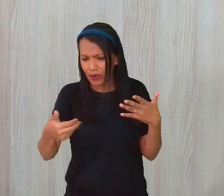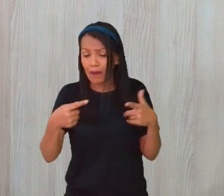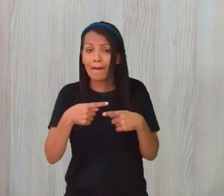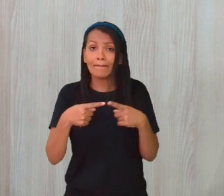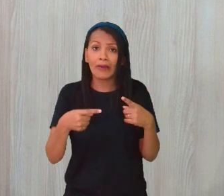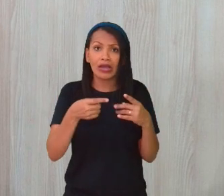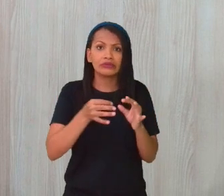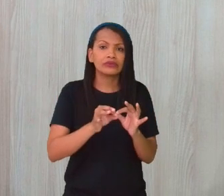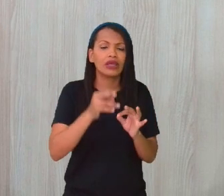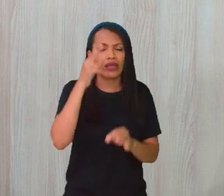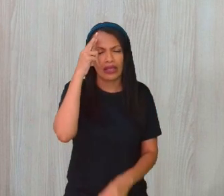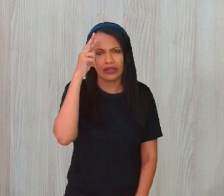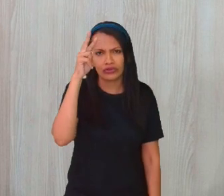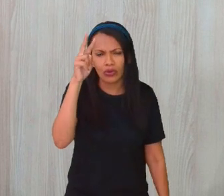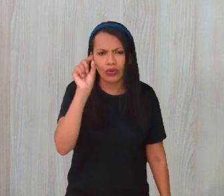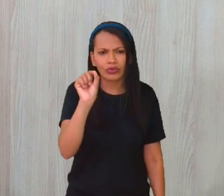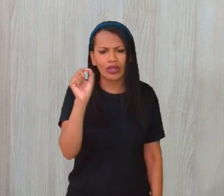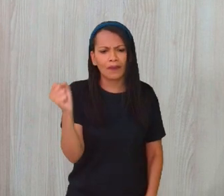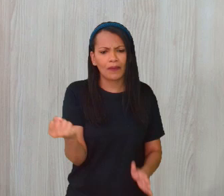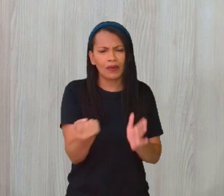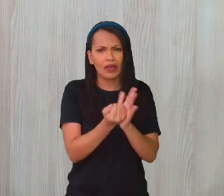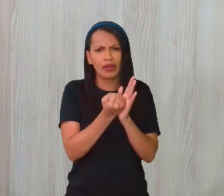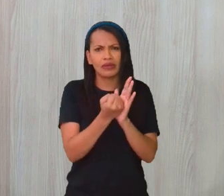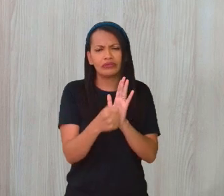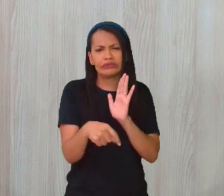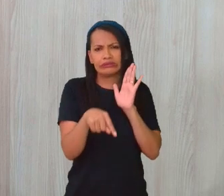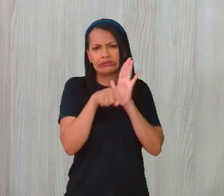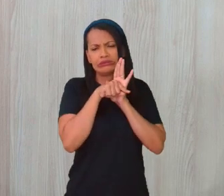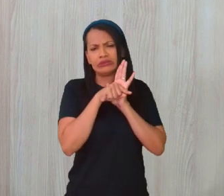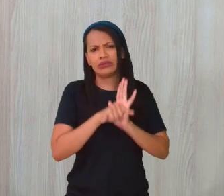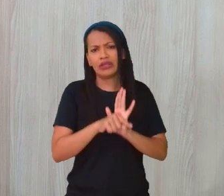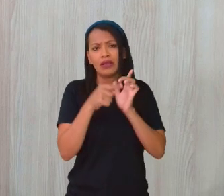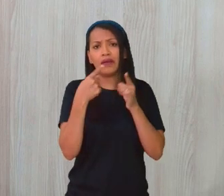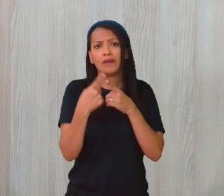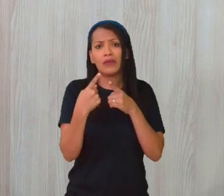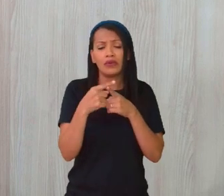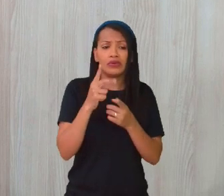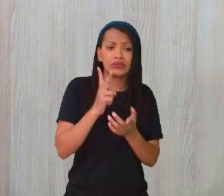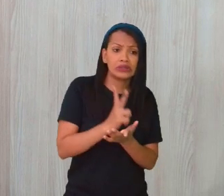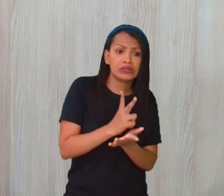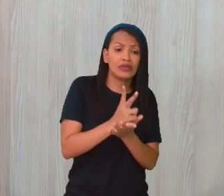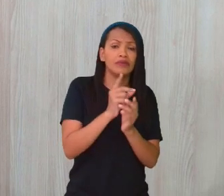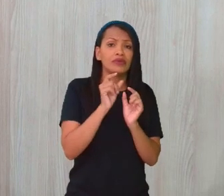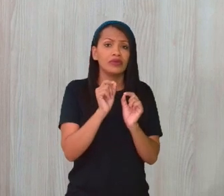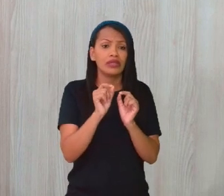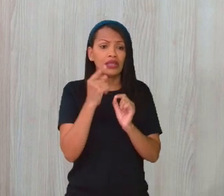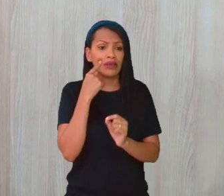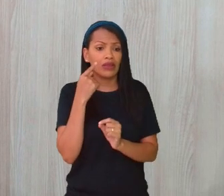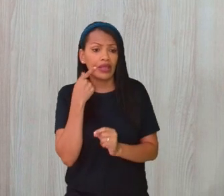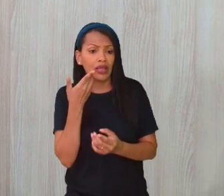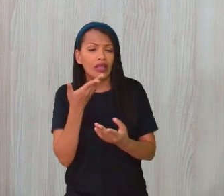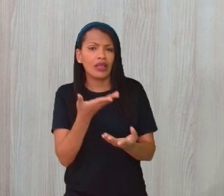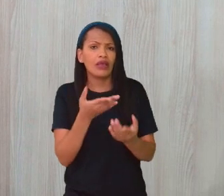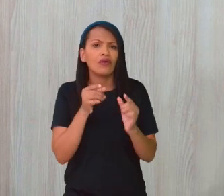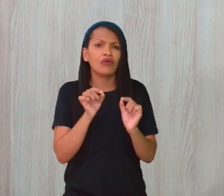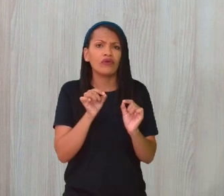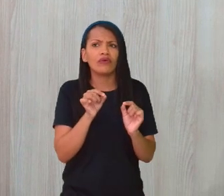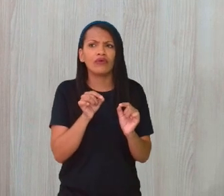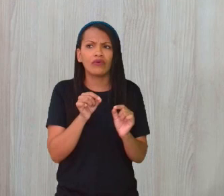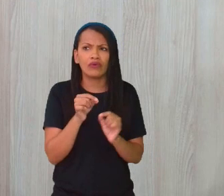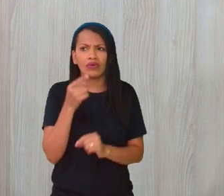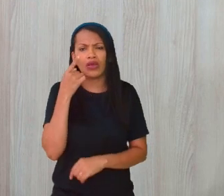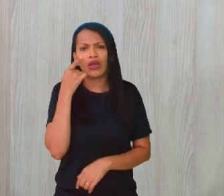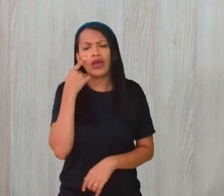da história ficou essa marca negativa, porque sempre quando a gente se retratava, por exemplo,